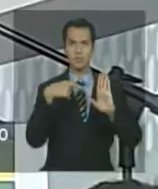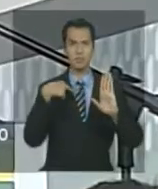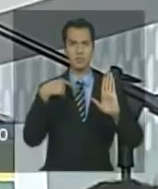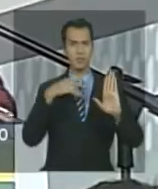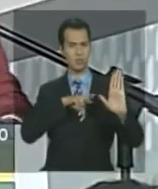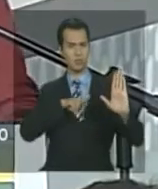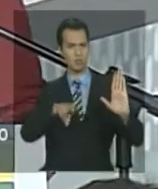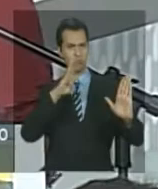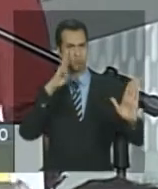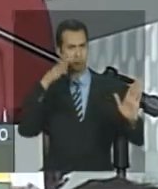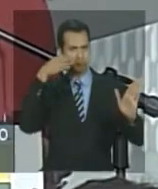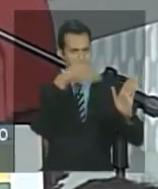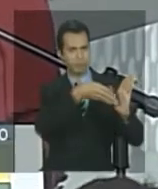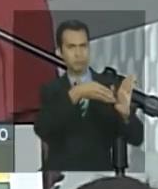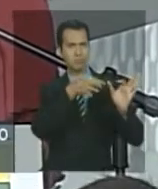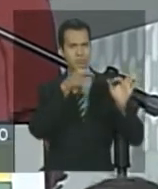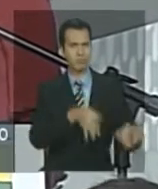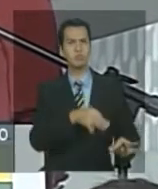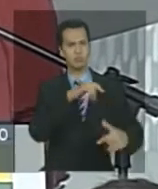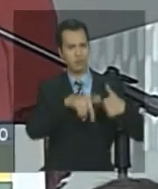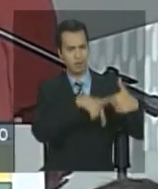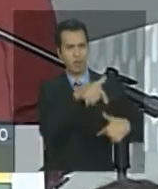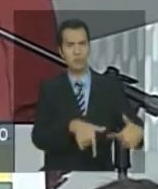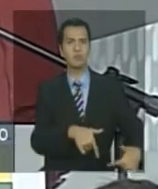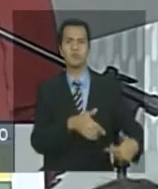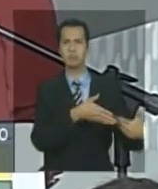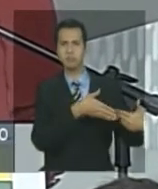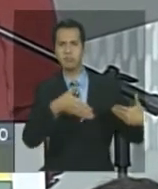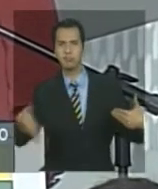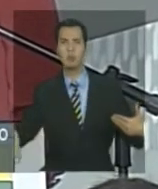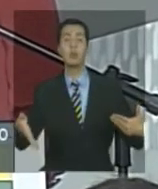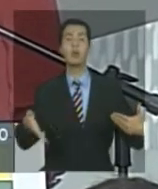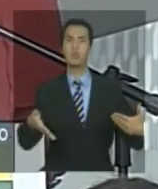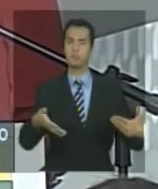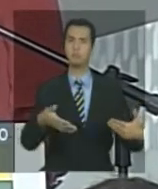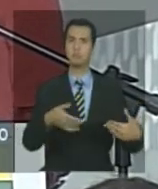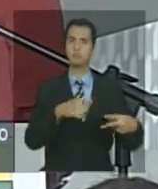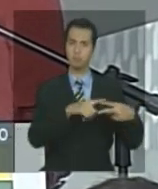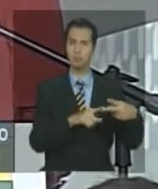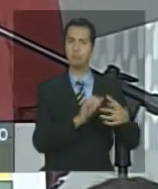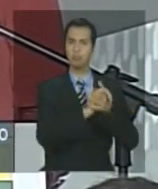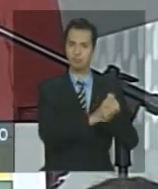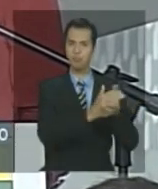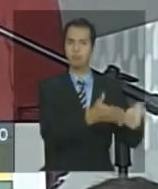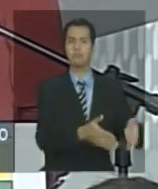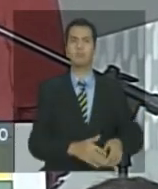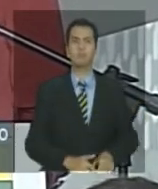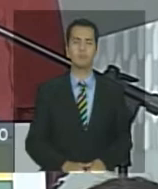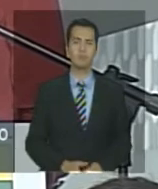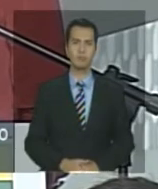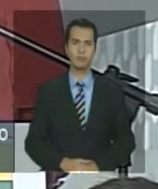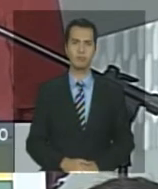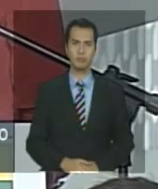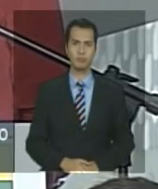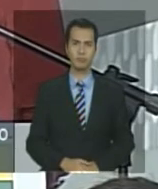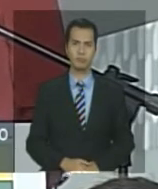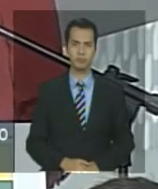que objetiva nesse processo. E aí, eu queria estender esse